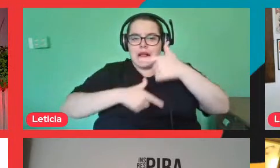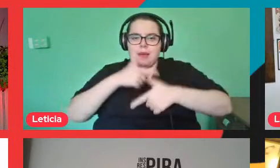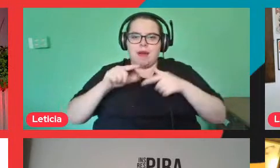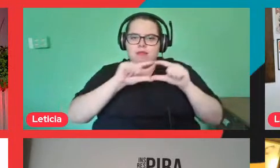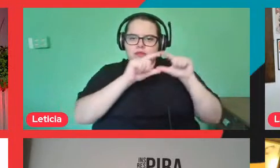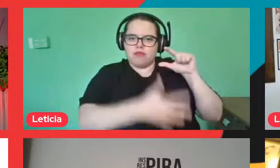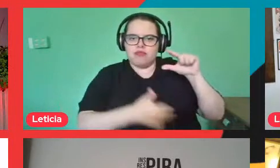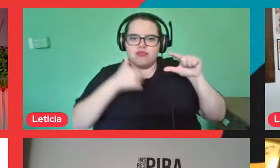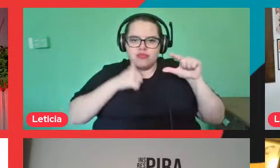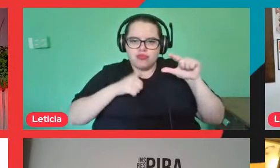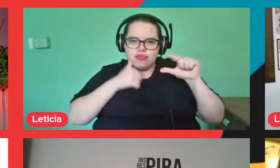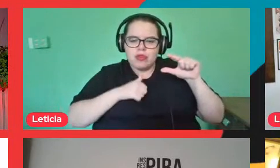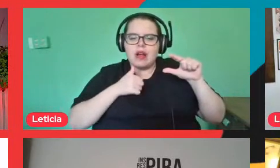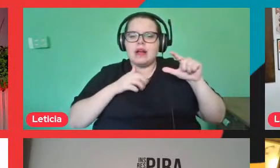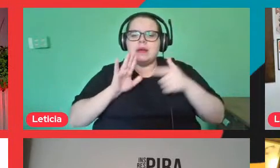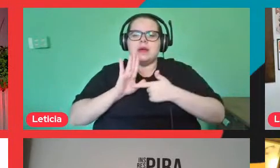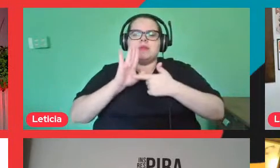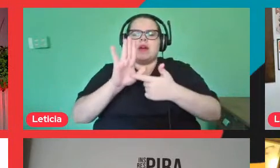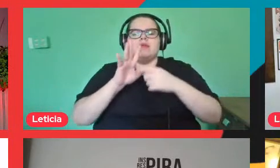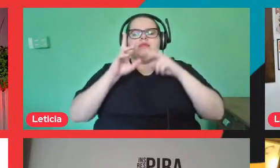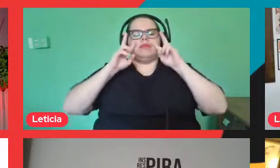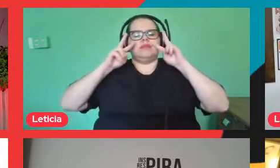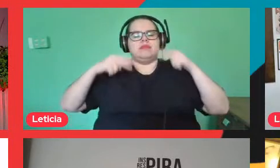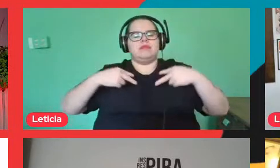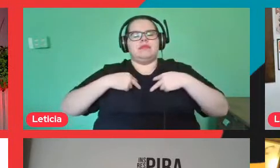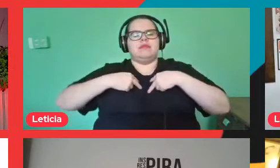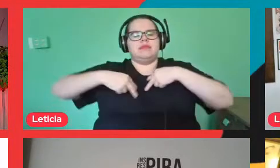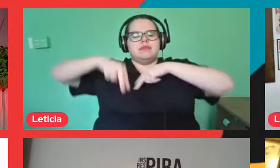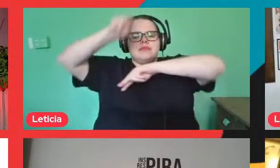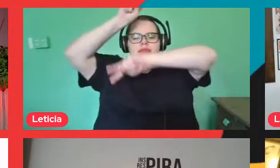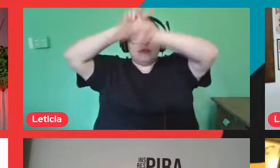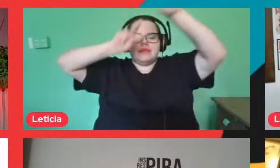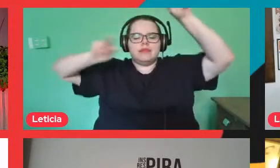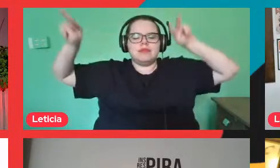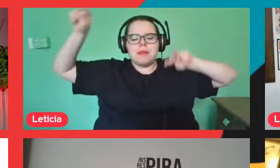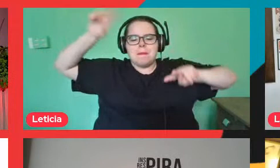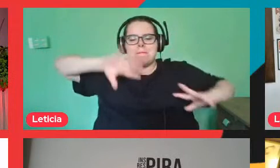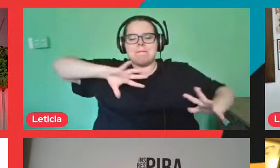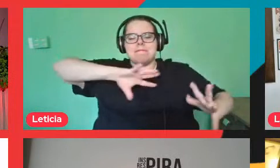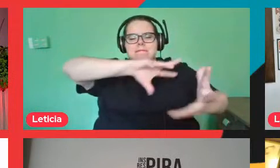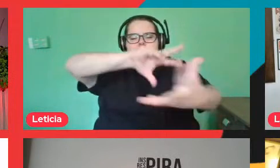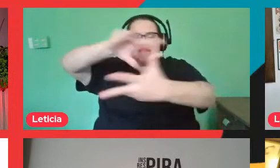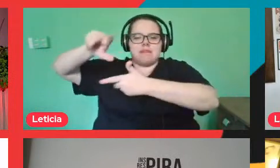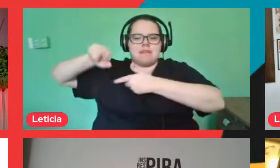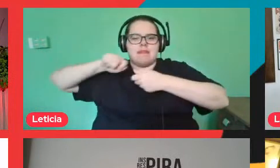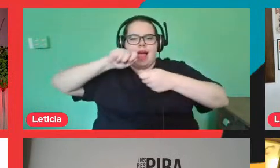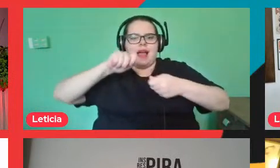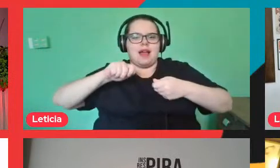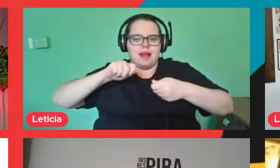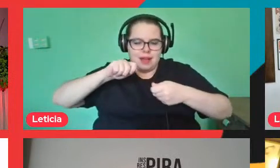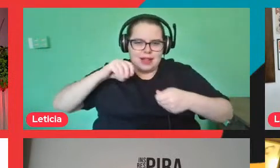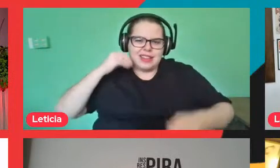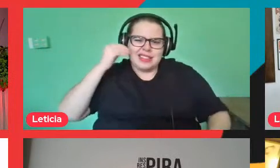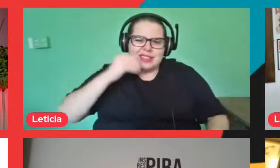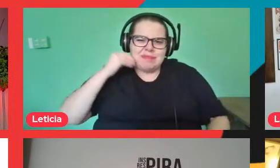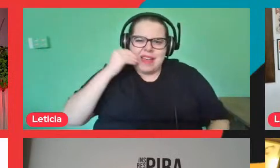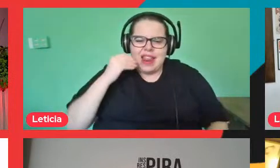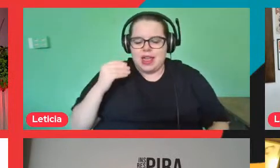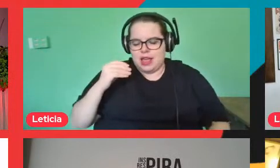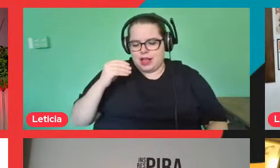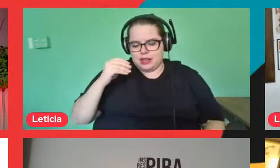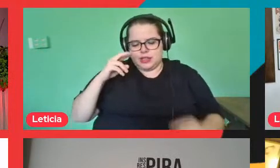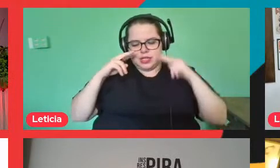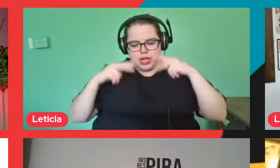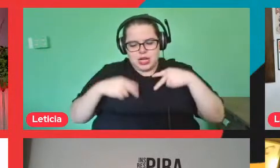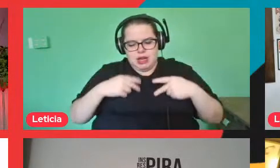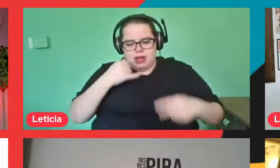a construção, o entendimento de parte do teu mapa de vida, né? Se foi algo que tu investiu uma